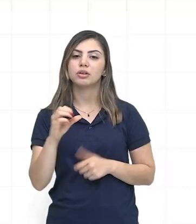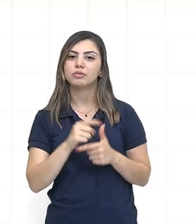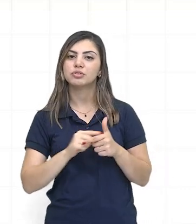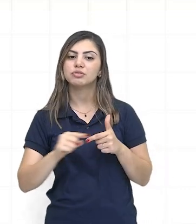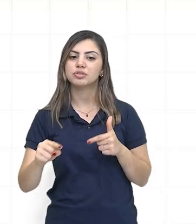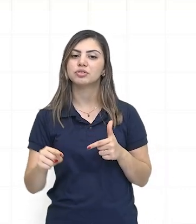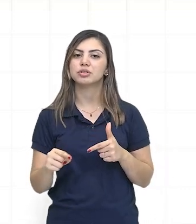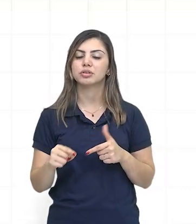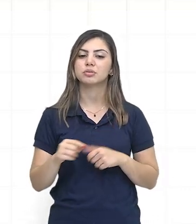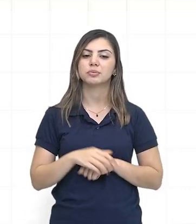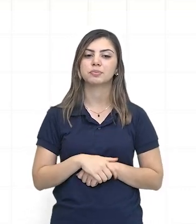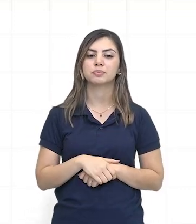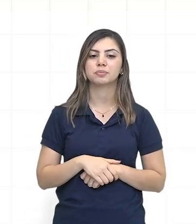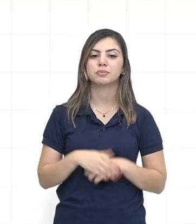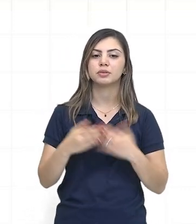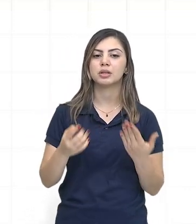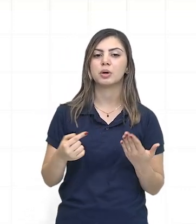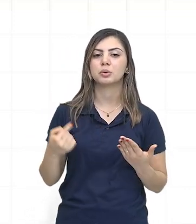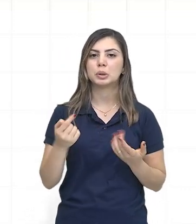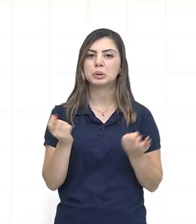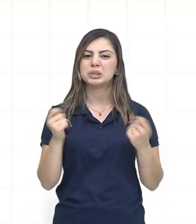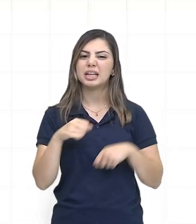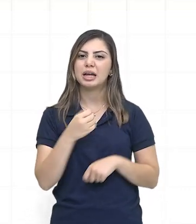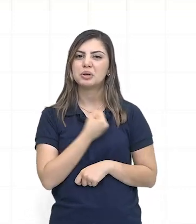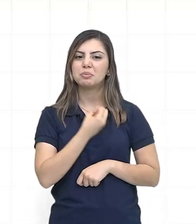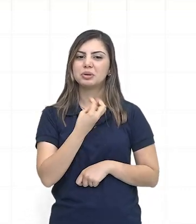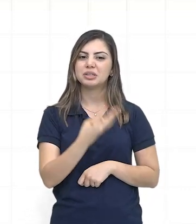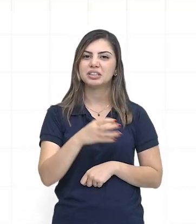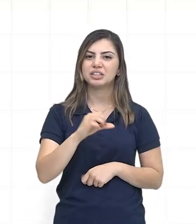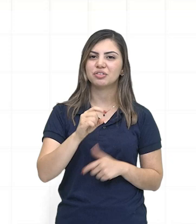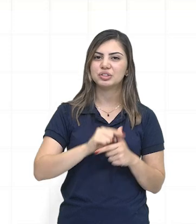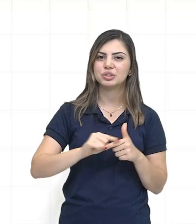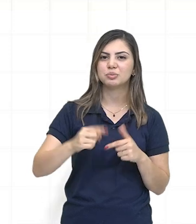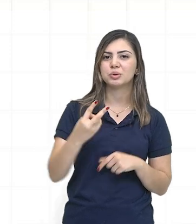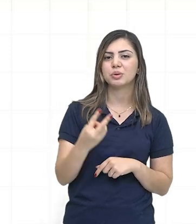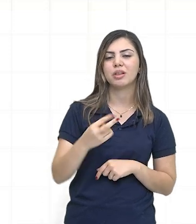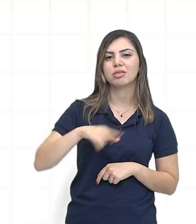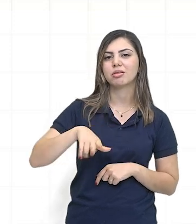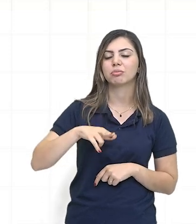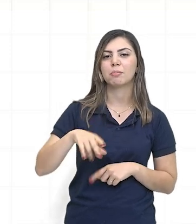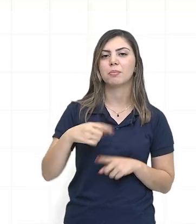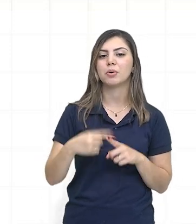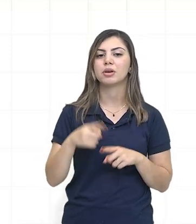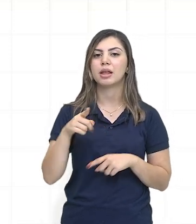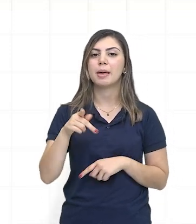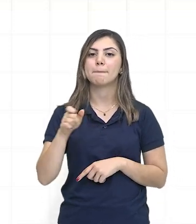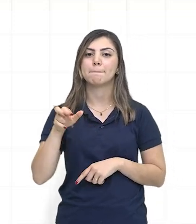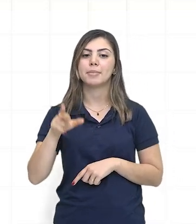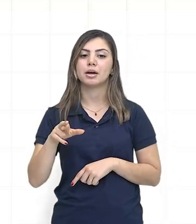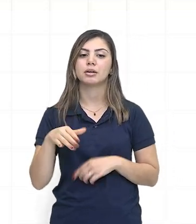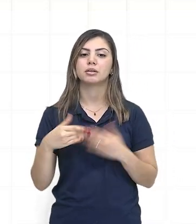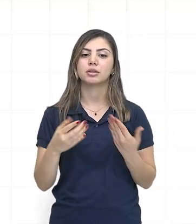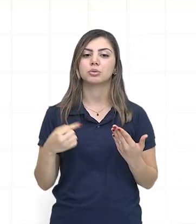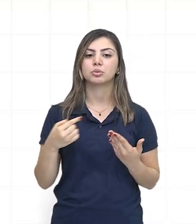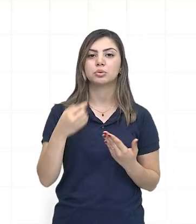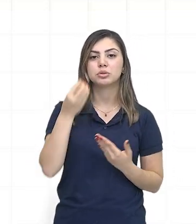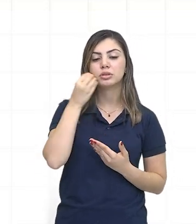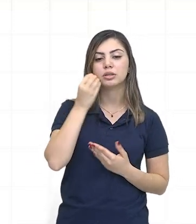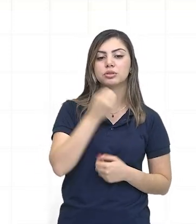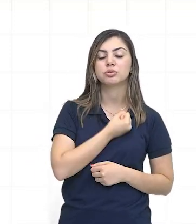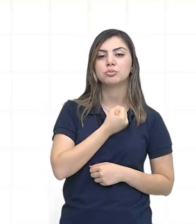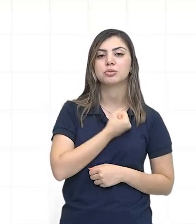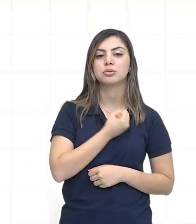números primos. Não dá para a gente dividir 39 por 2 porque ele é par. Então, a gente tenta dividir